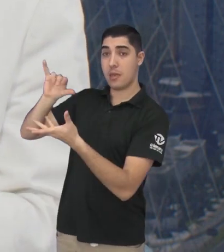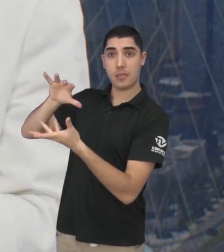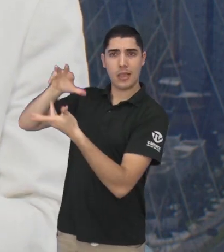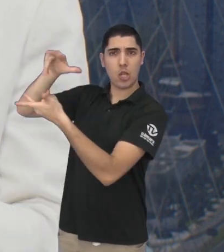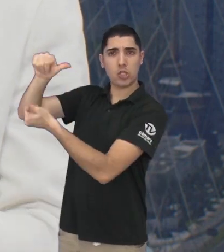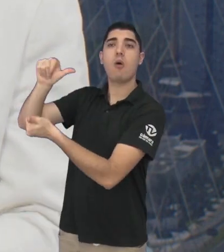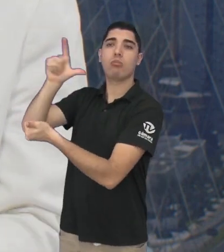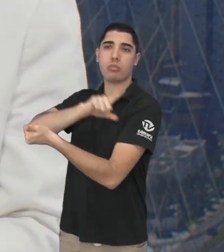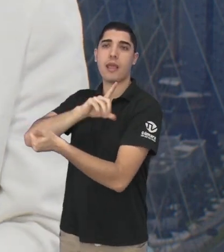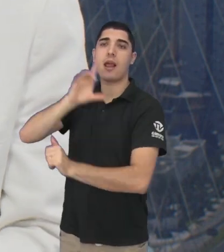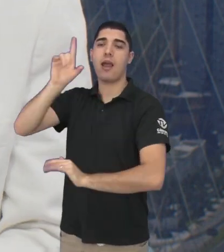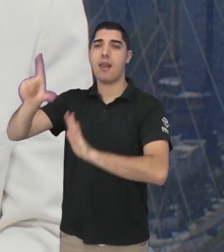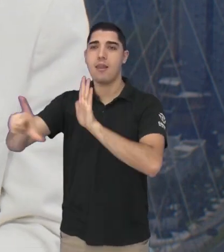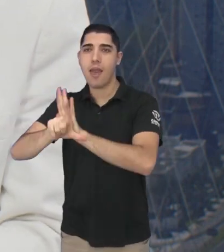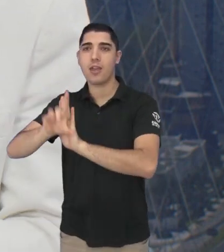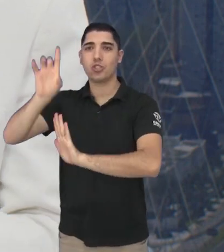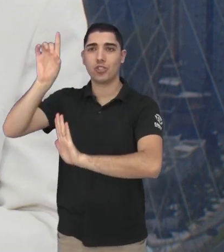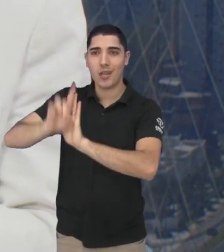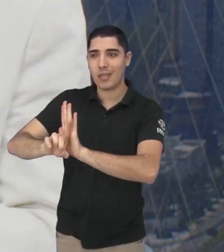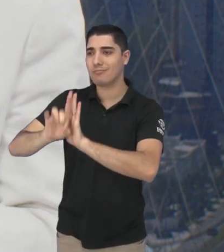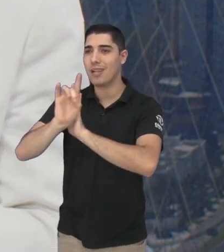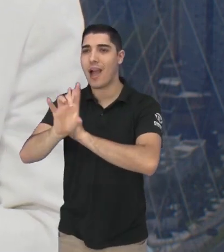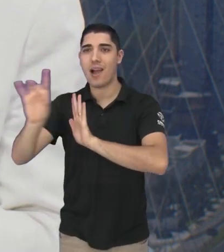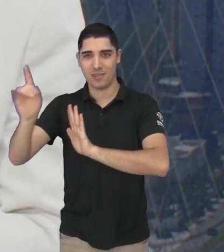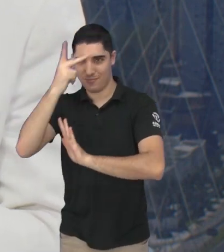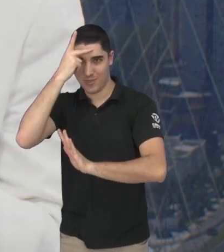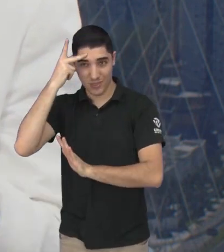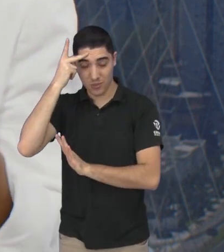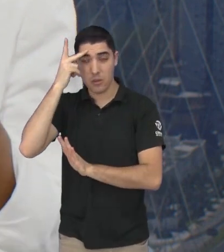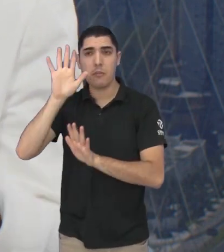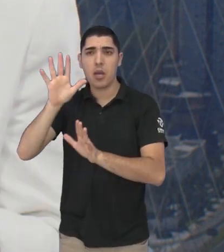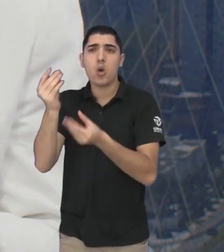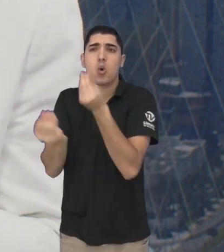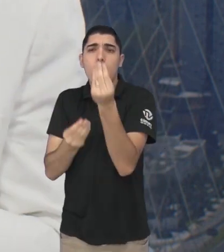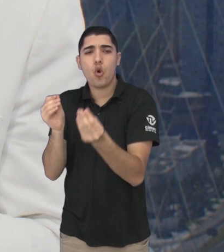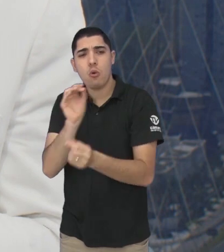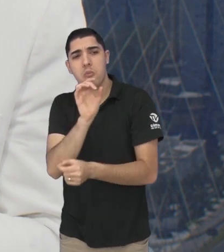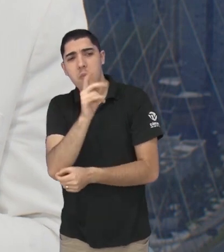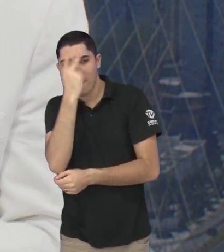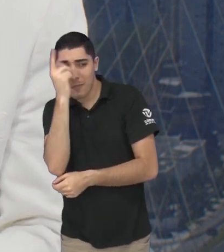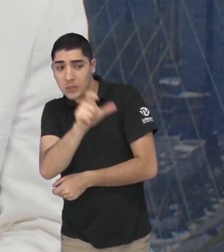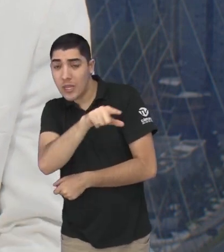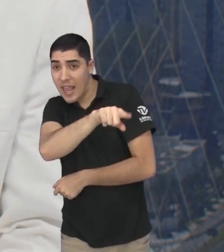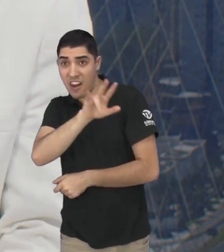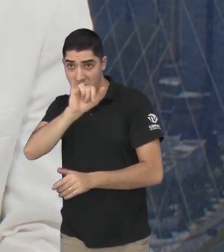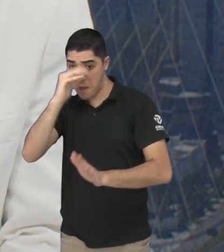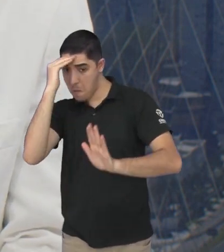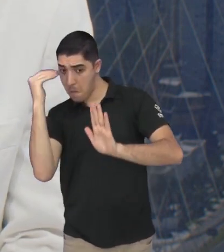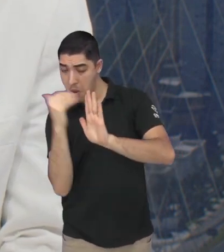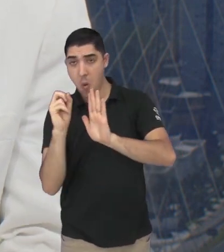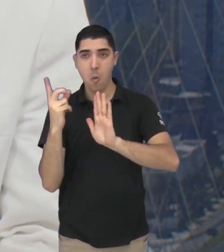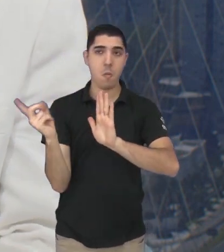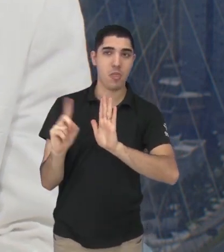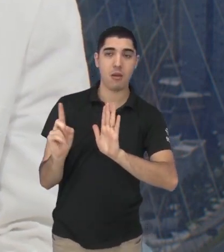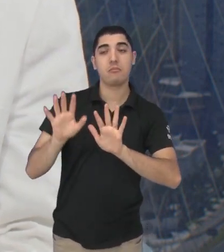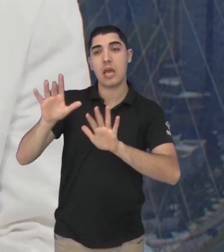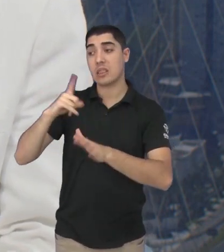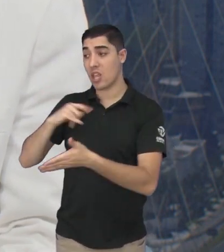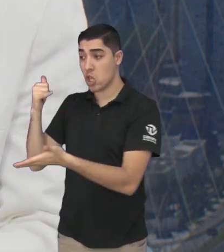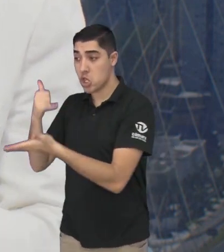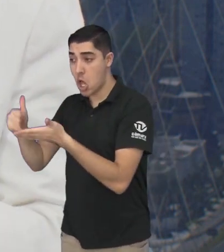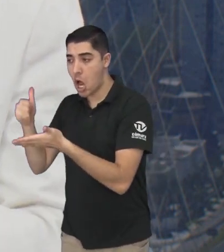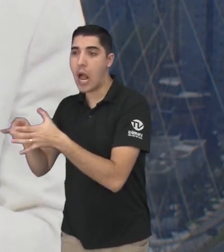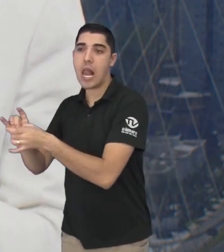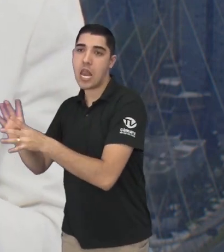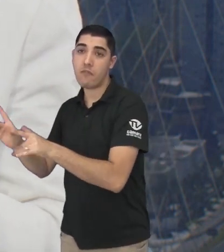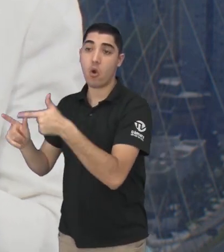deveres de cada um, como cada pessoa vai agir dentro daquilo que é relacionado à questão da droga. Então, tem as drogas lícitas e ilícitas.